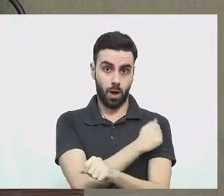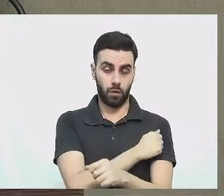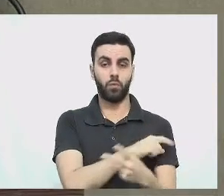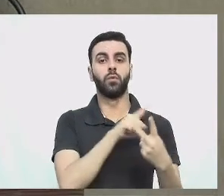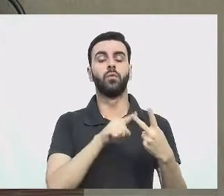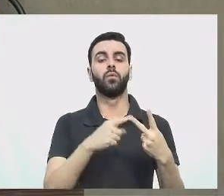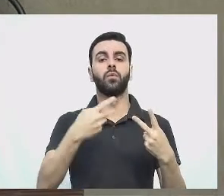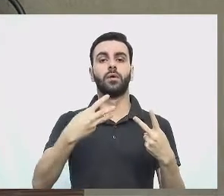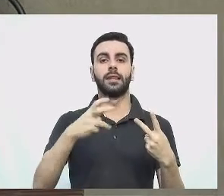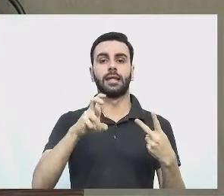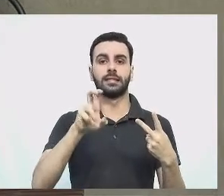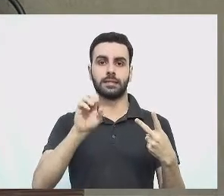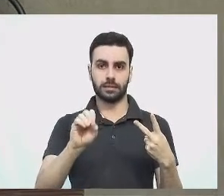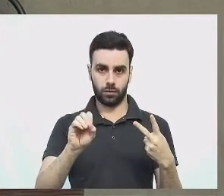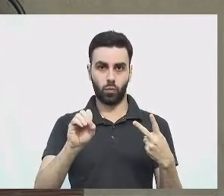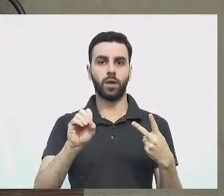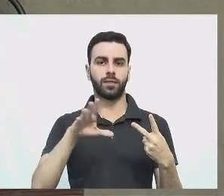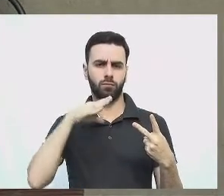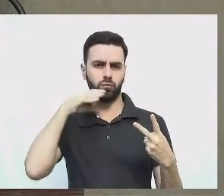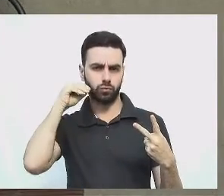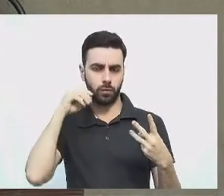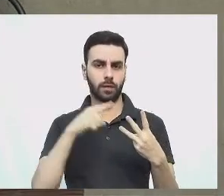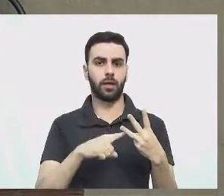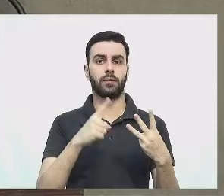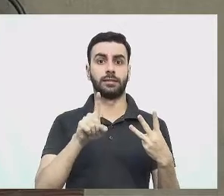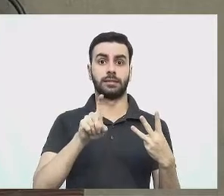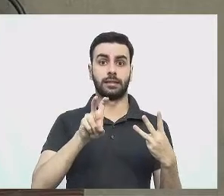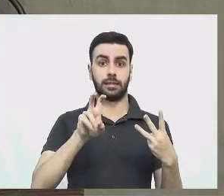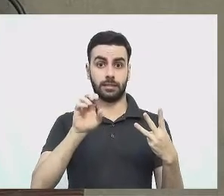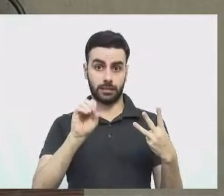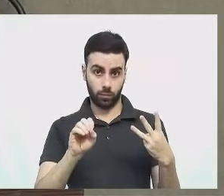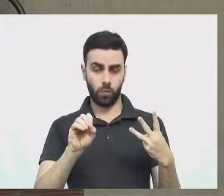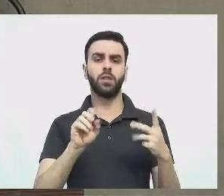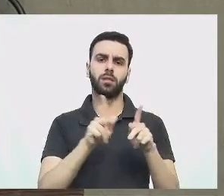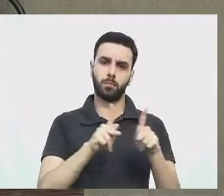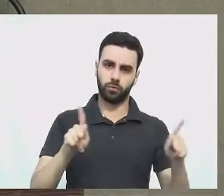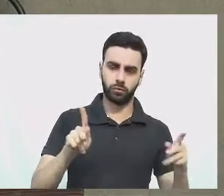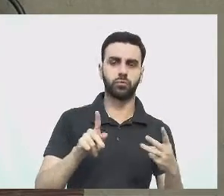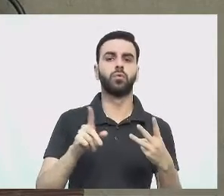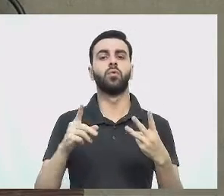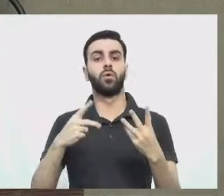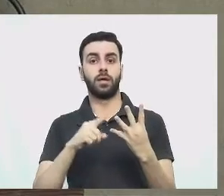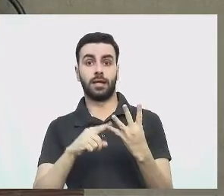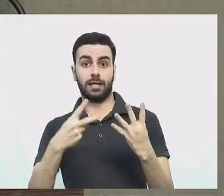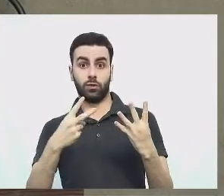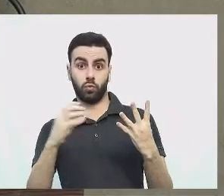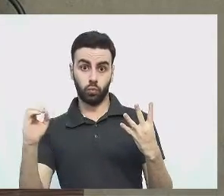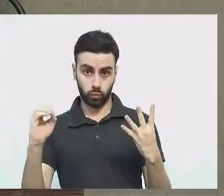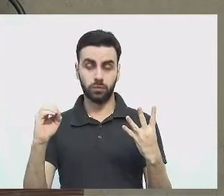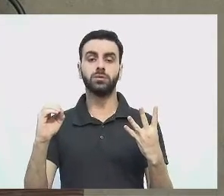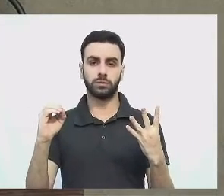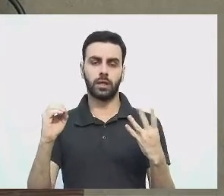350 colaboradores diretos, 150 professores, 200 colaboradores profissionais.